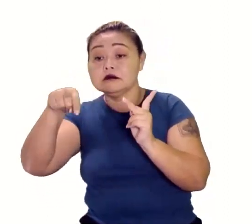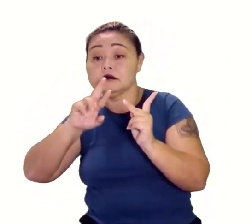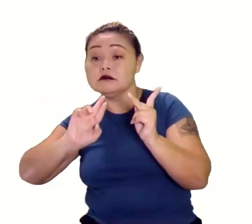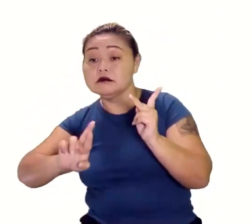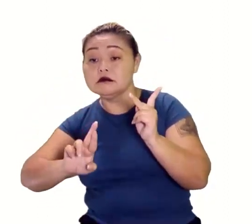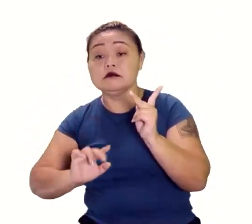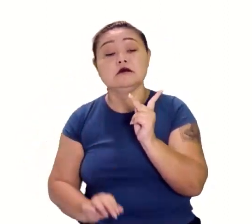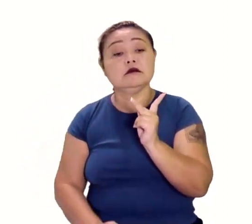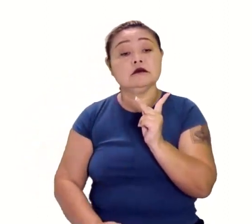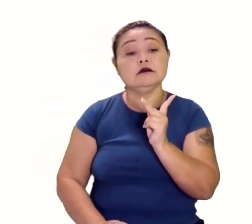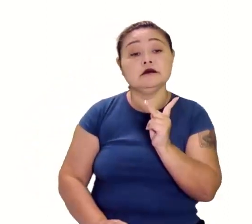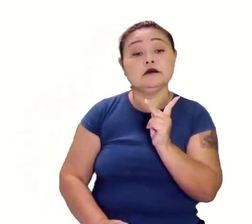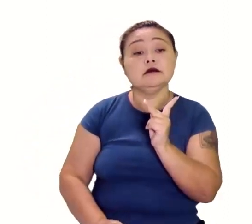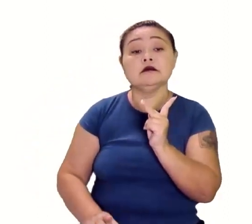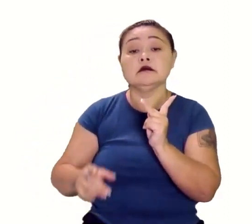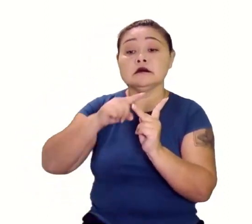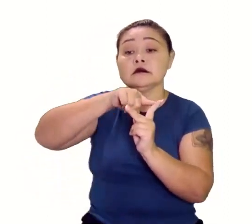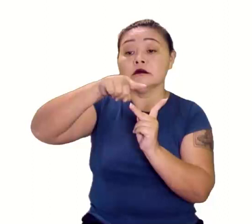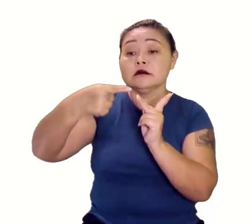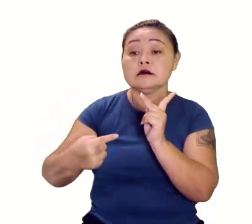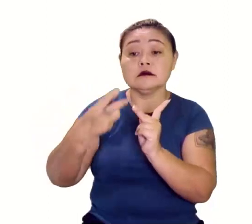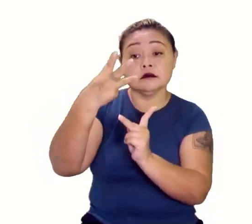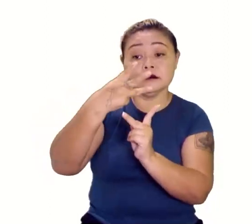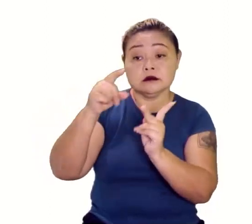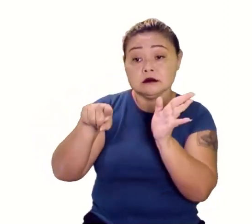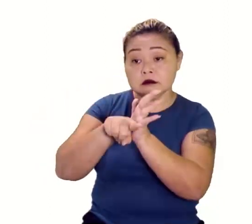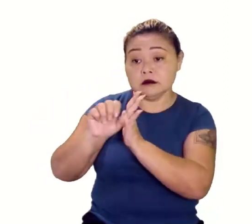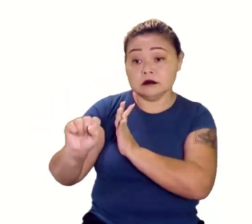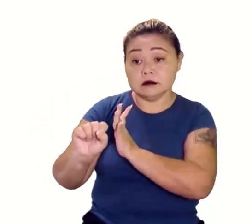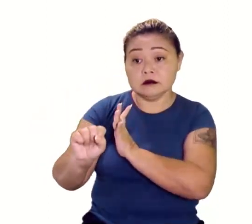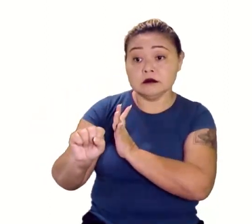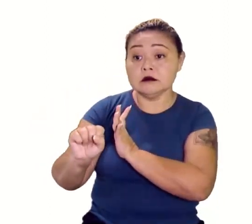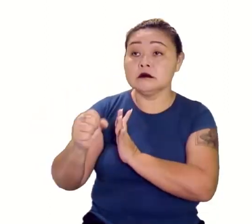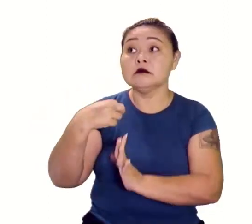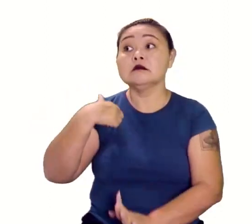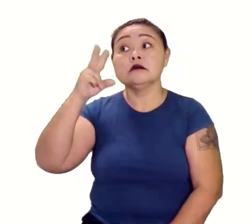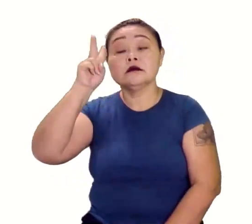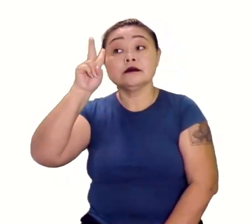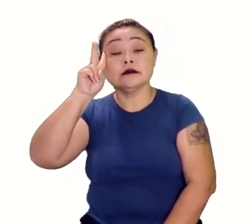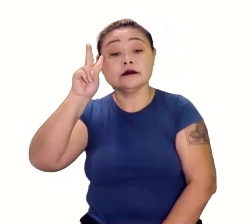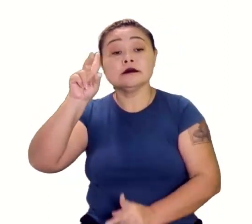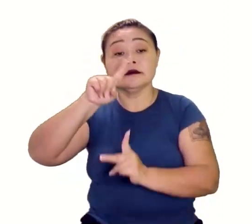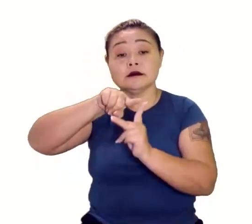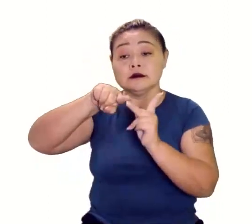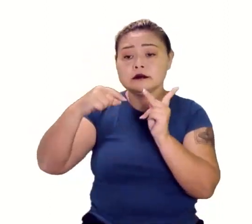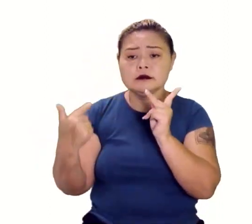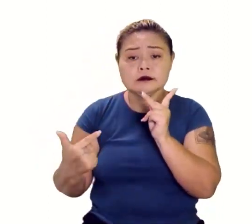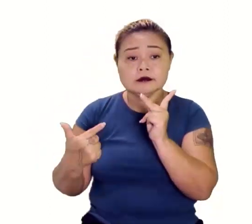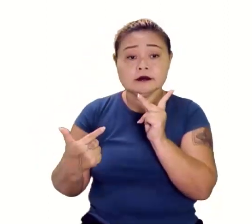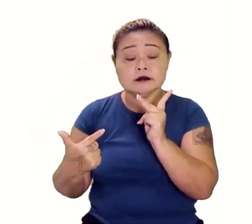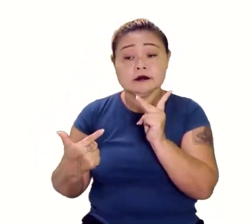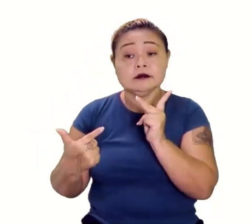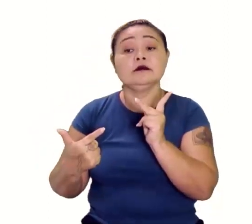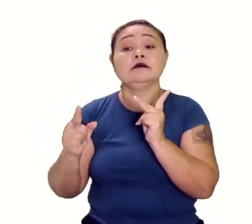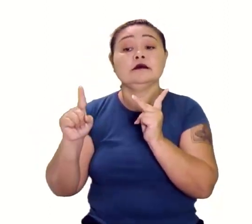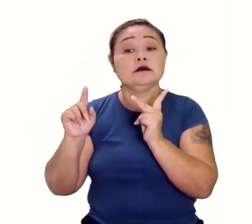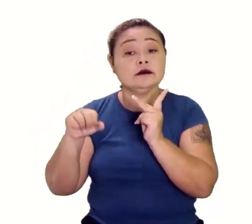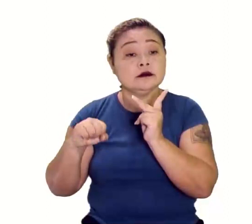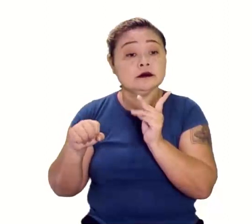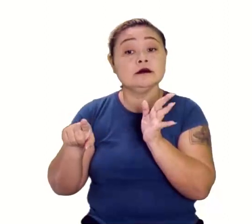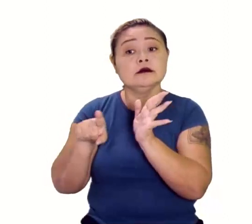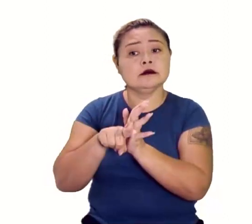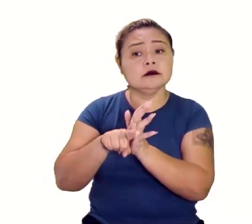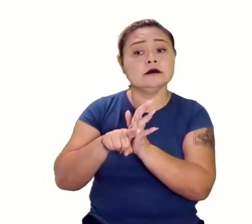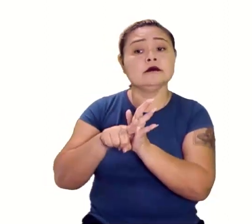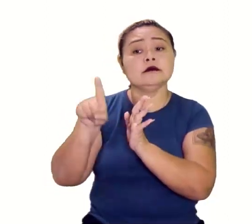raiz, tá? E agora a raiz cúbica de menos 8? Isso aí eu acho que eu lembro, porque o 8 é 2, não é? Sim. Mas é menos, não